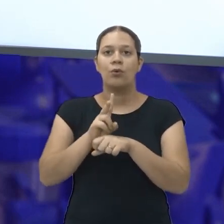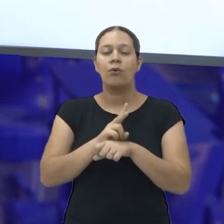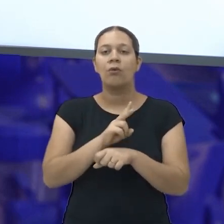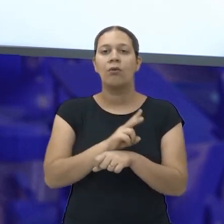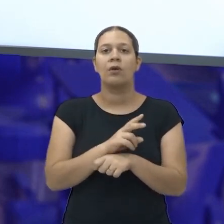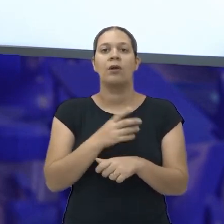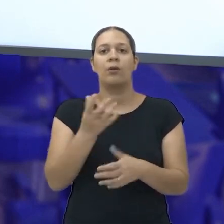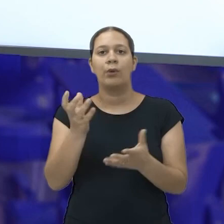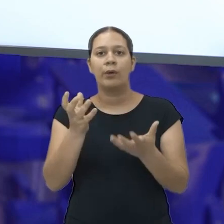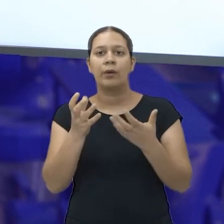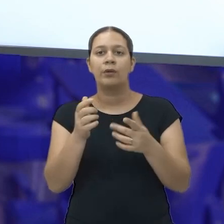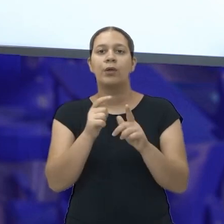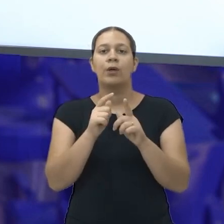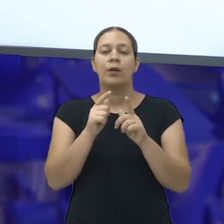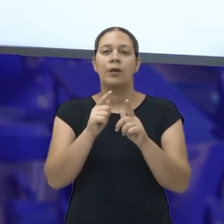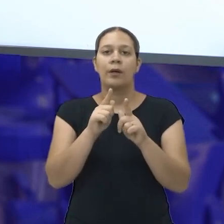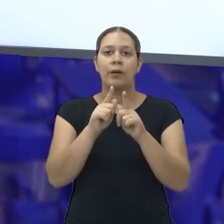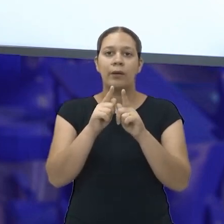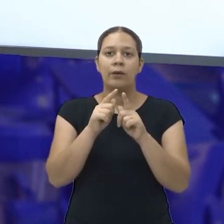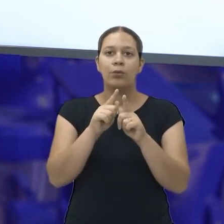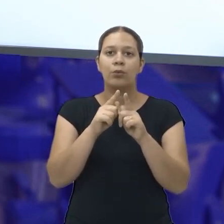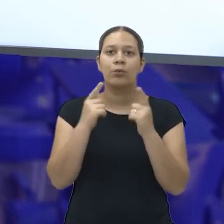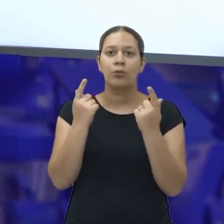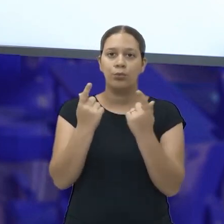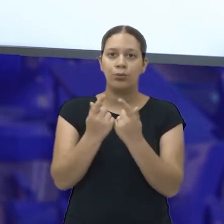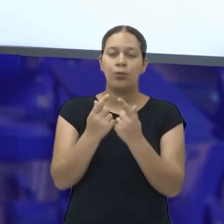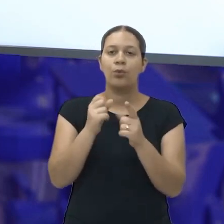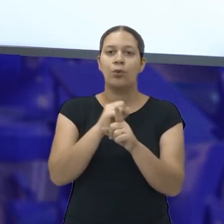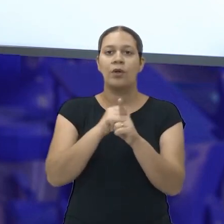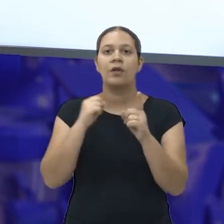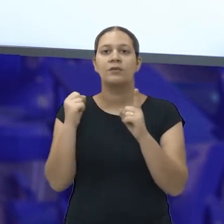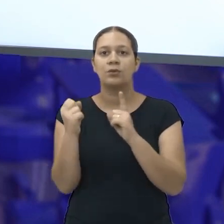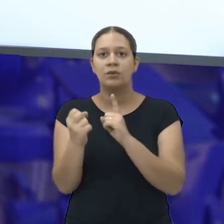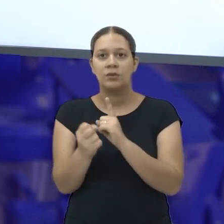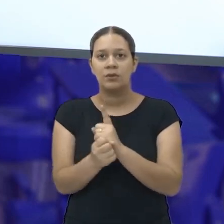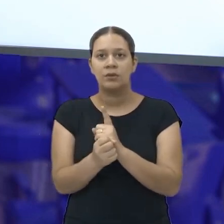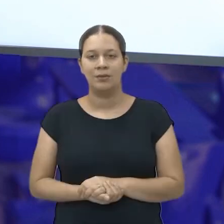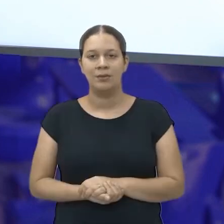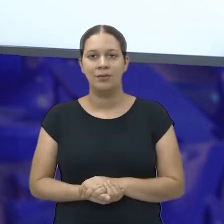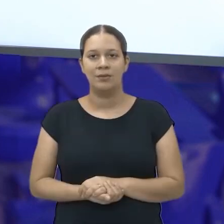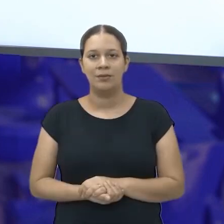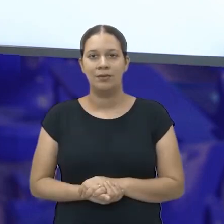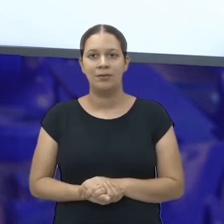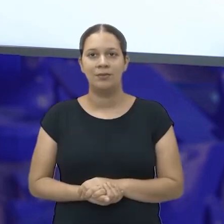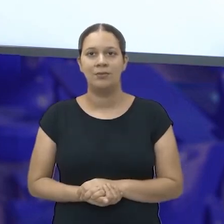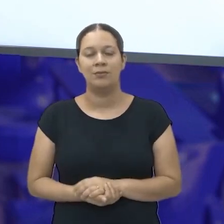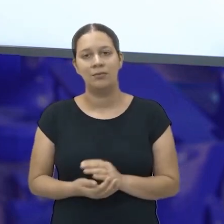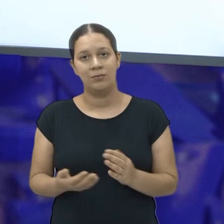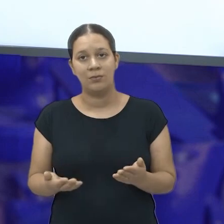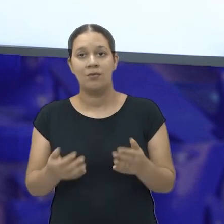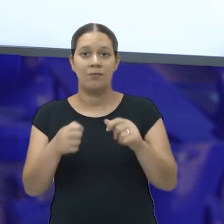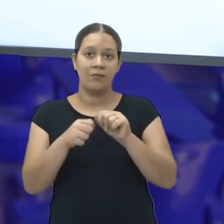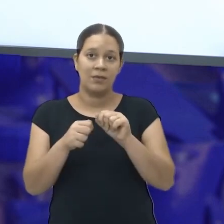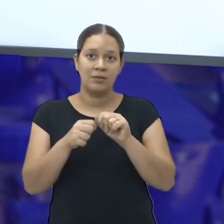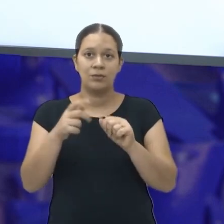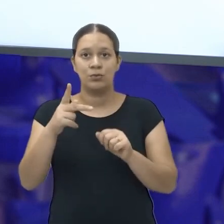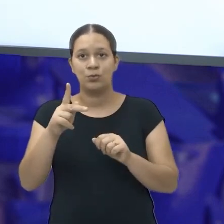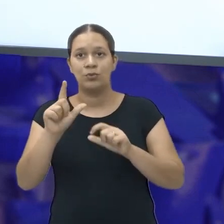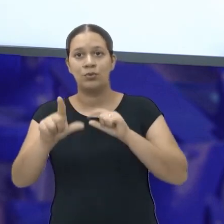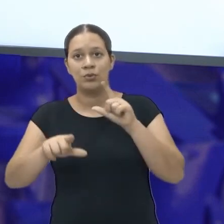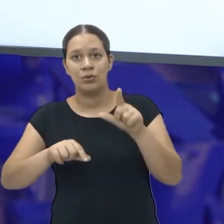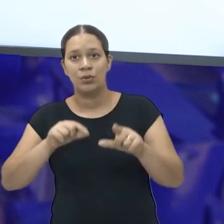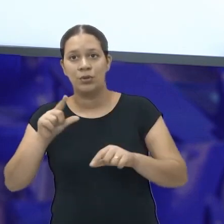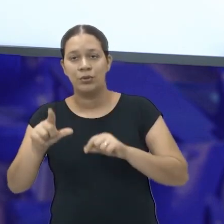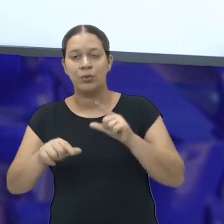a sociedade seja conservadora. Você tem que dar o direito à sociedade de que ela faça suas escolhas. Você faz as